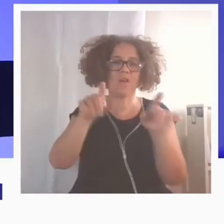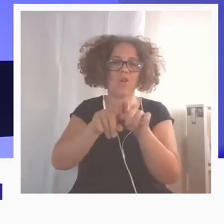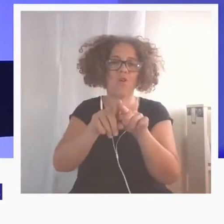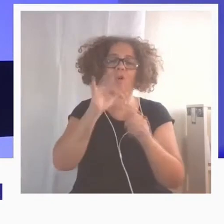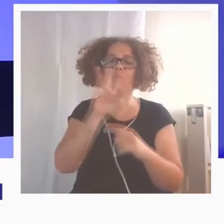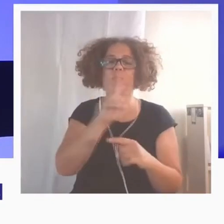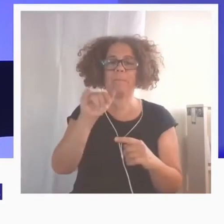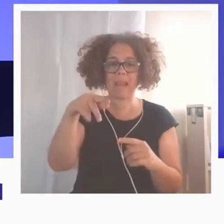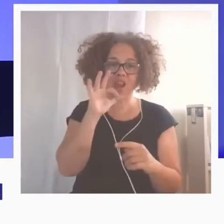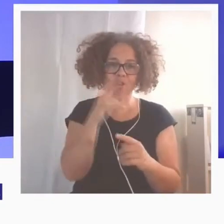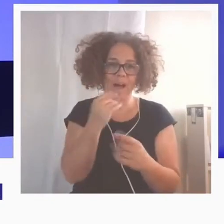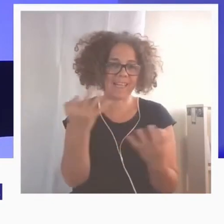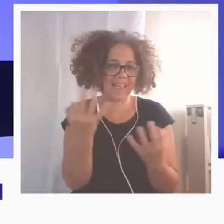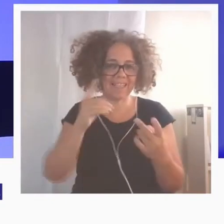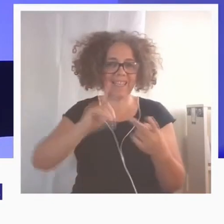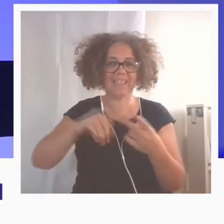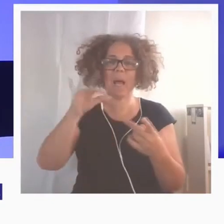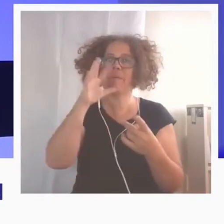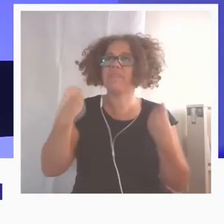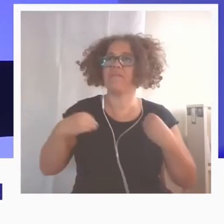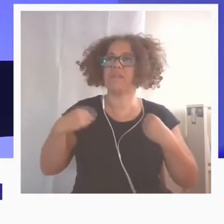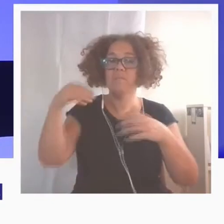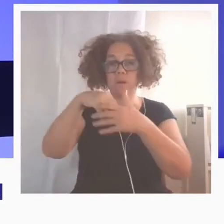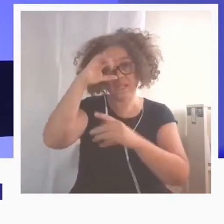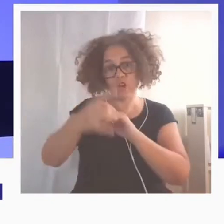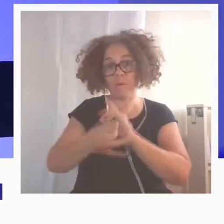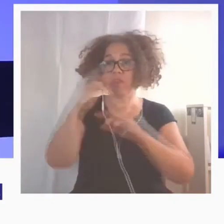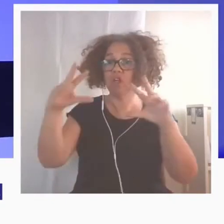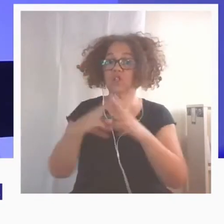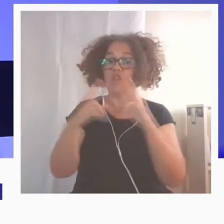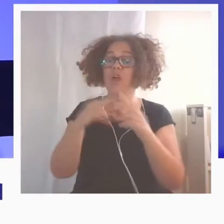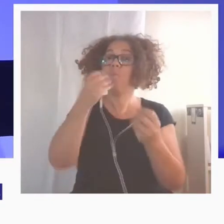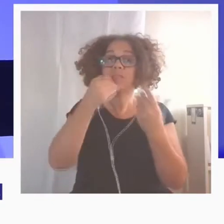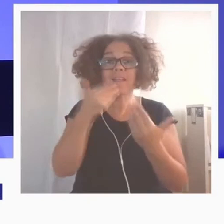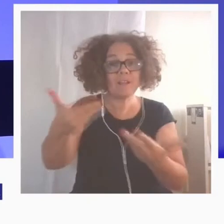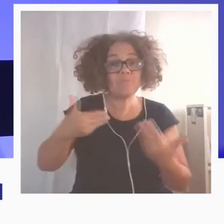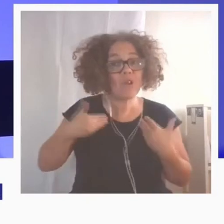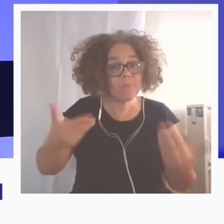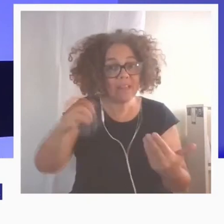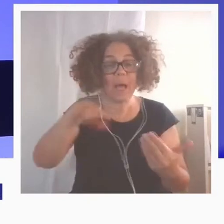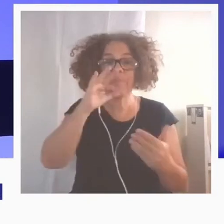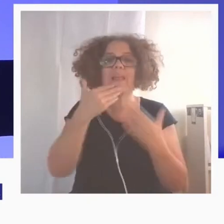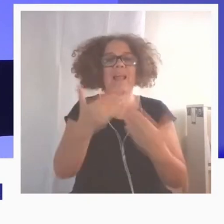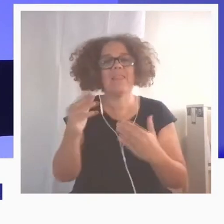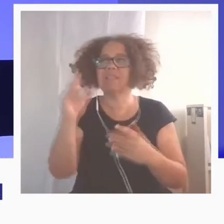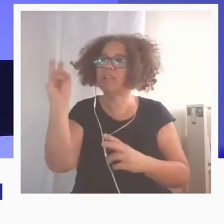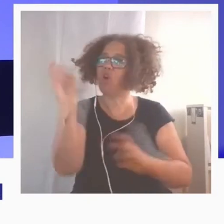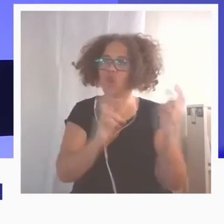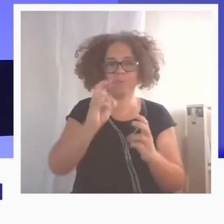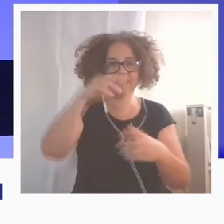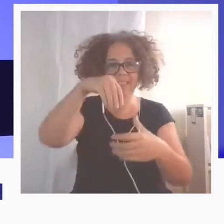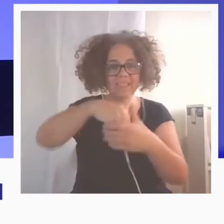Gaia e que isso transmite todo o investimento que queremos fazer em inovação social. Muito obrigada por convidarnos. Muito obrigada a todos os presentes que estão aqui físicamente em casa.